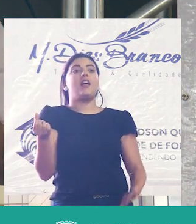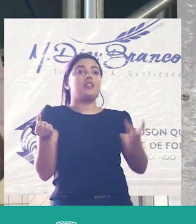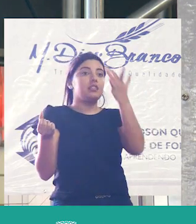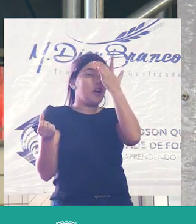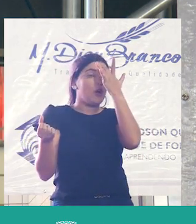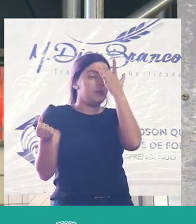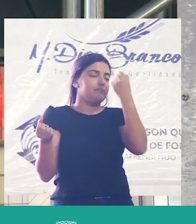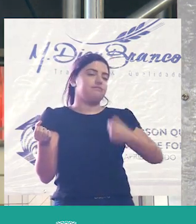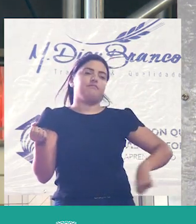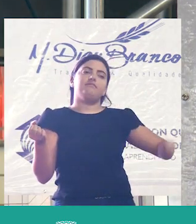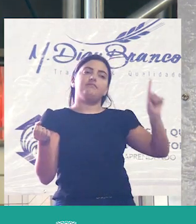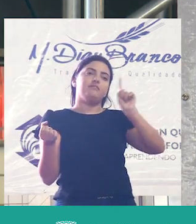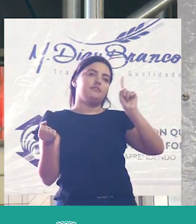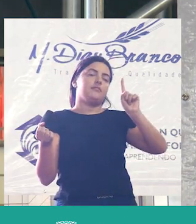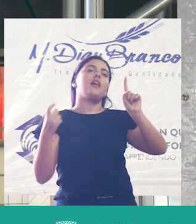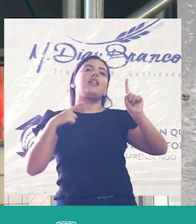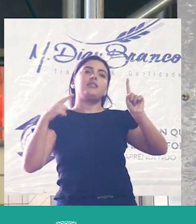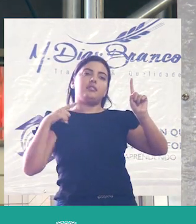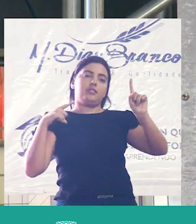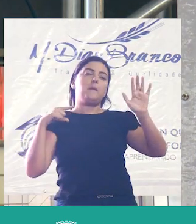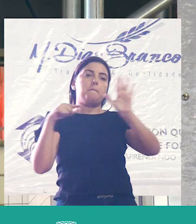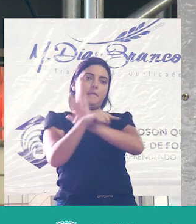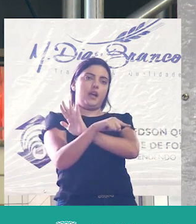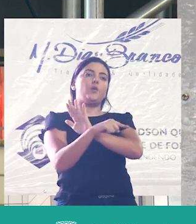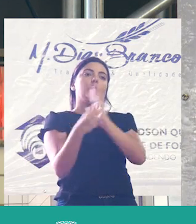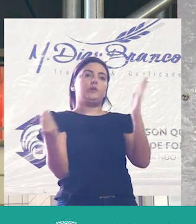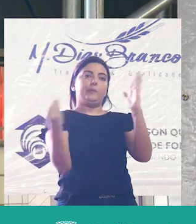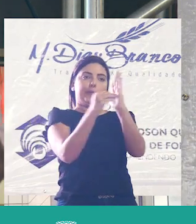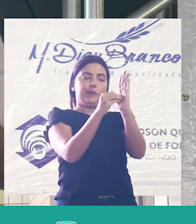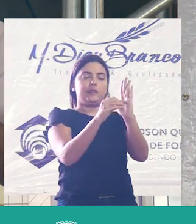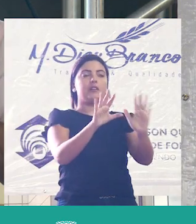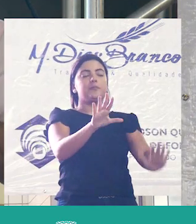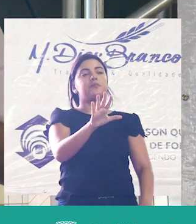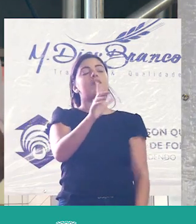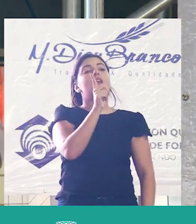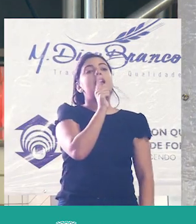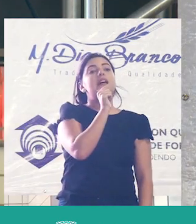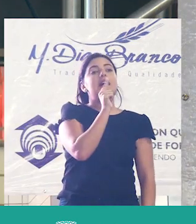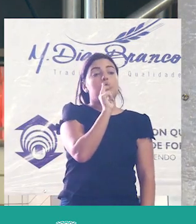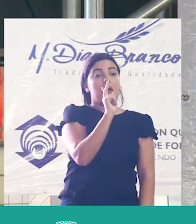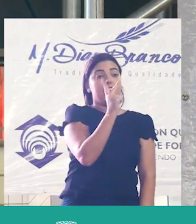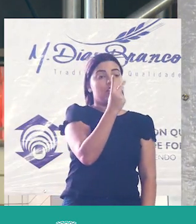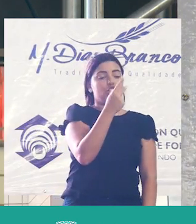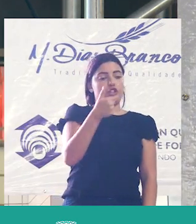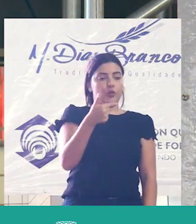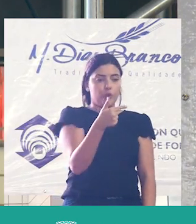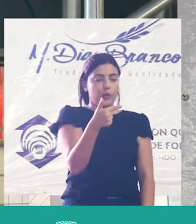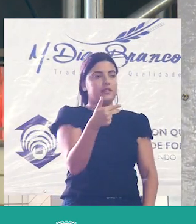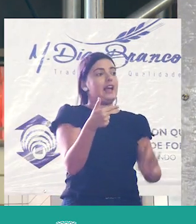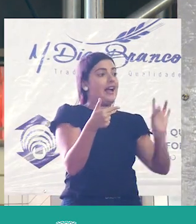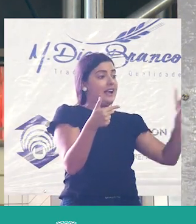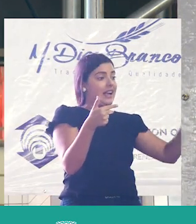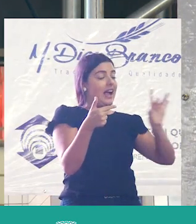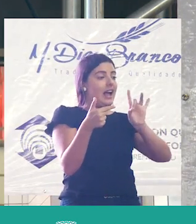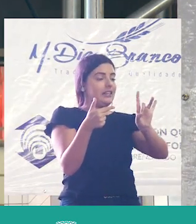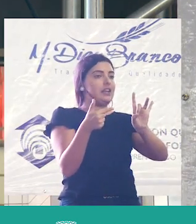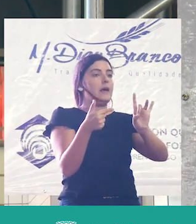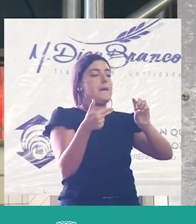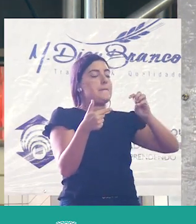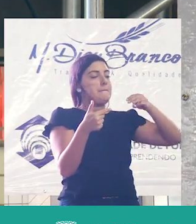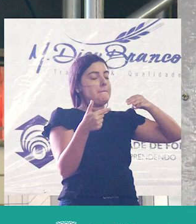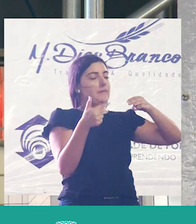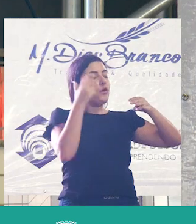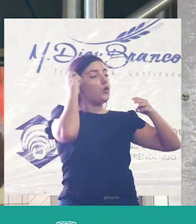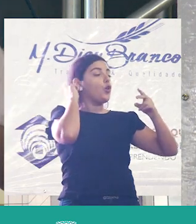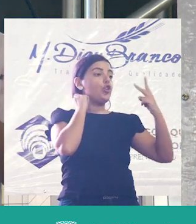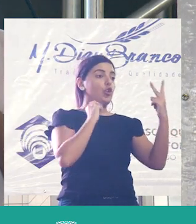decorar? Não. Isso aí a questão tem que dar. Como na água tem 2 hidrogênios e cada hidrogênio tem massa 1,